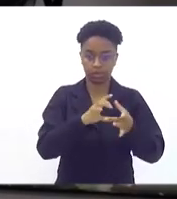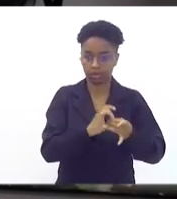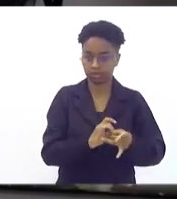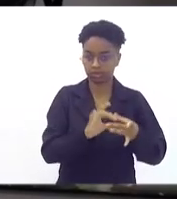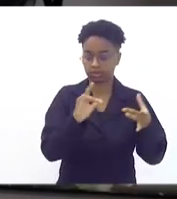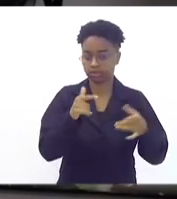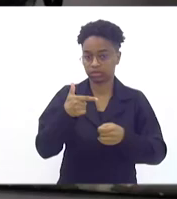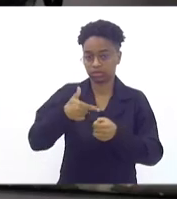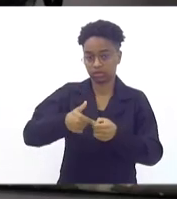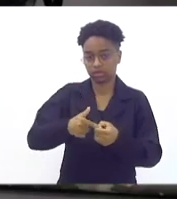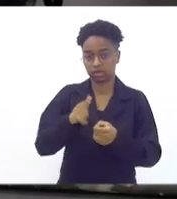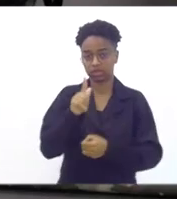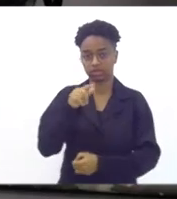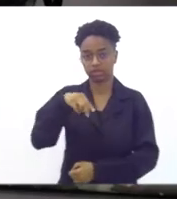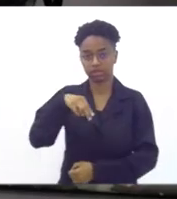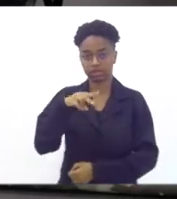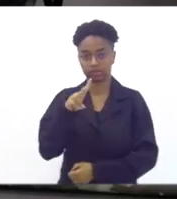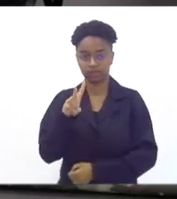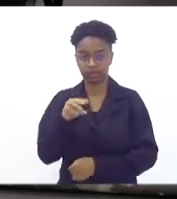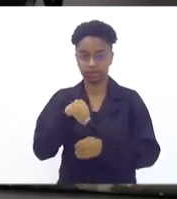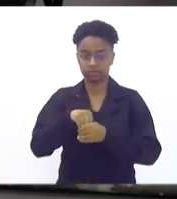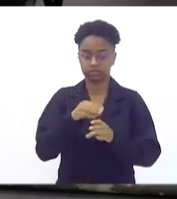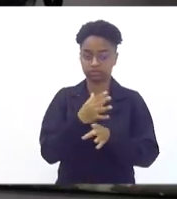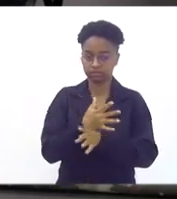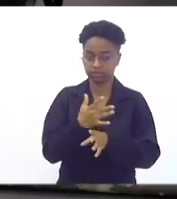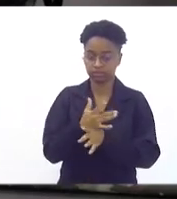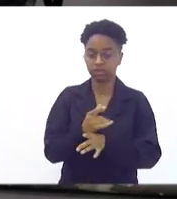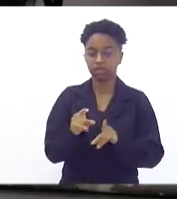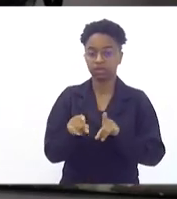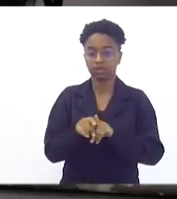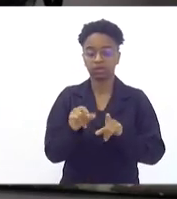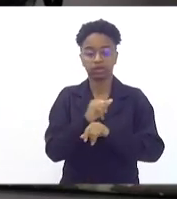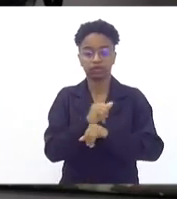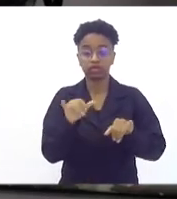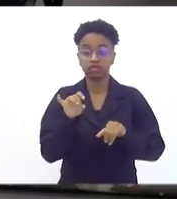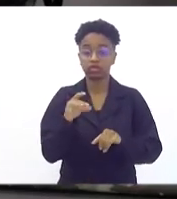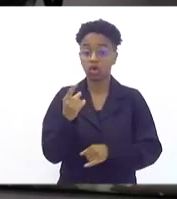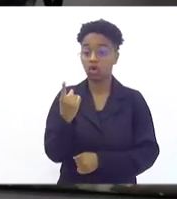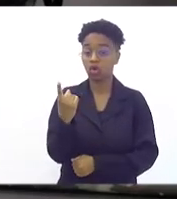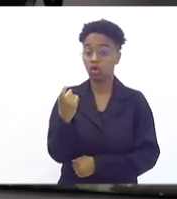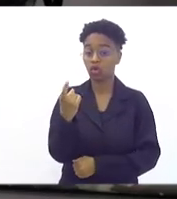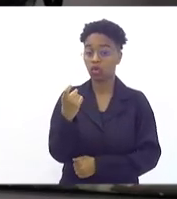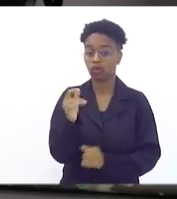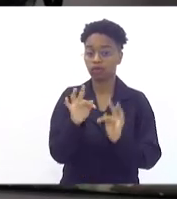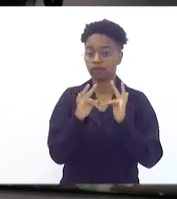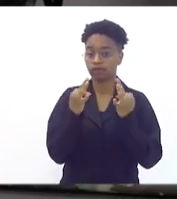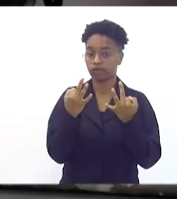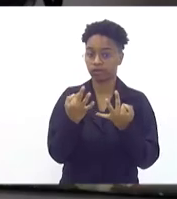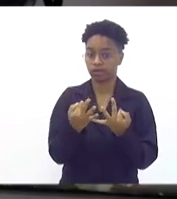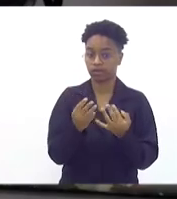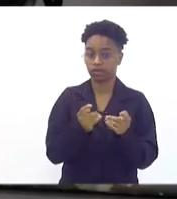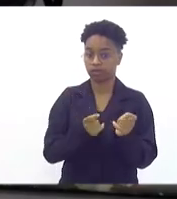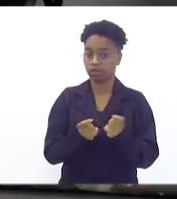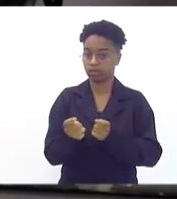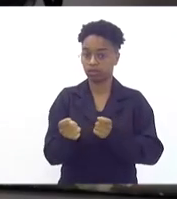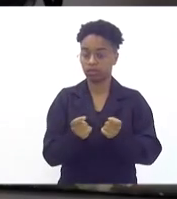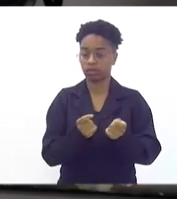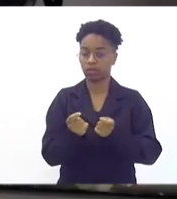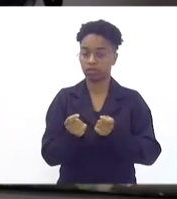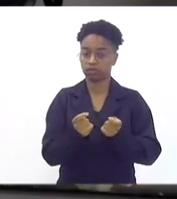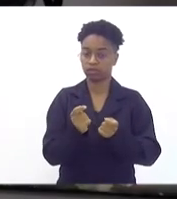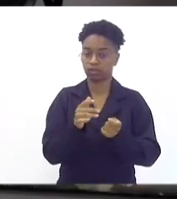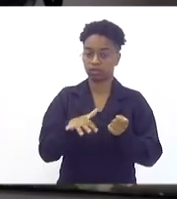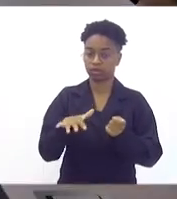GNV no município relatos de que somente uma família domina esse serviço